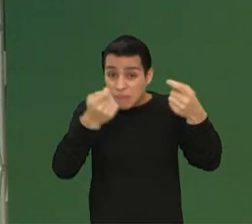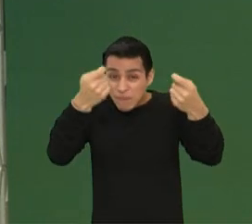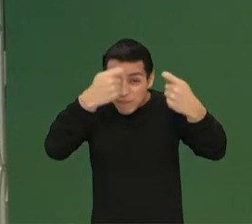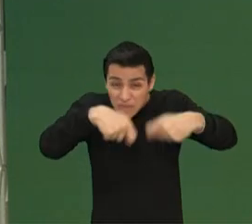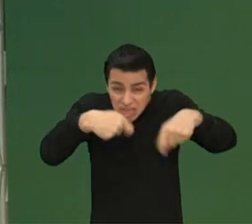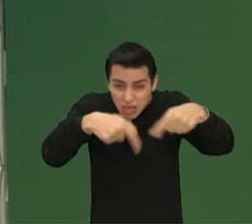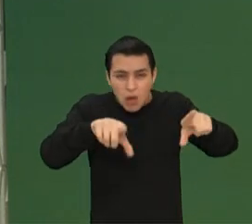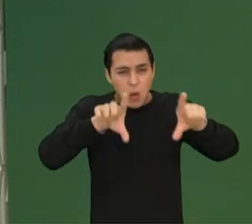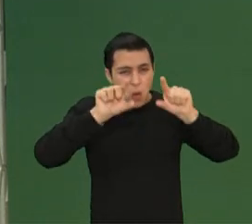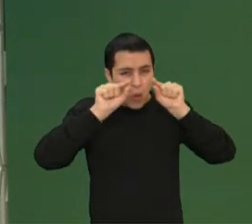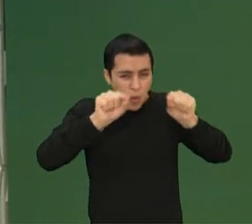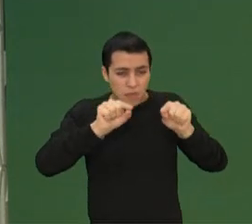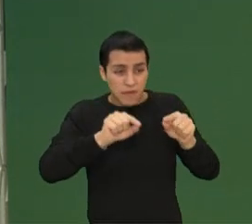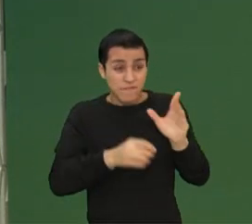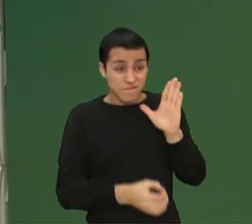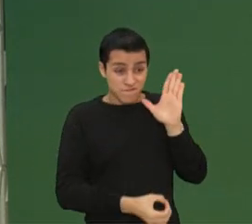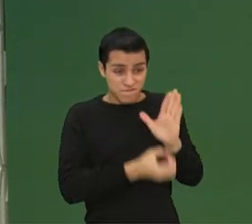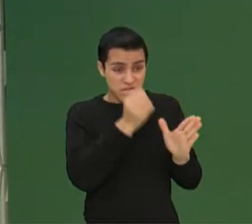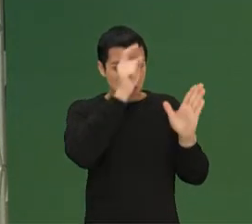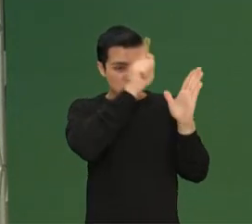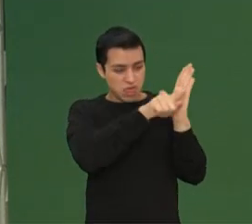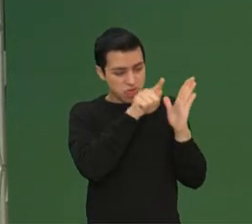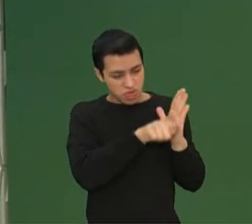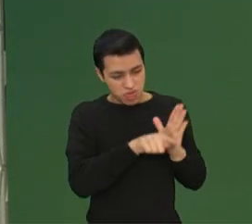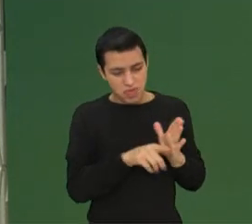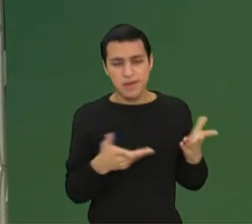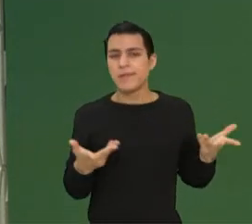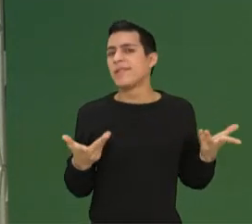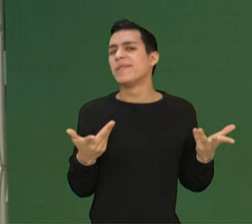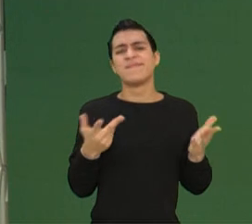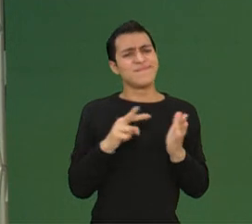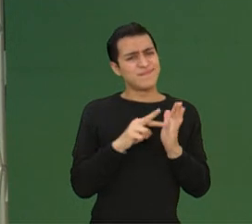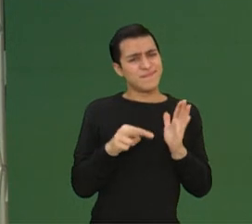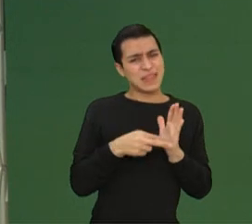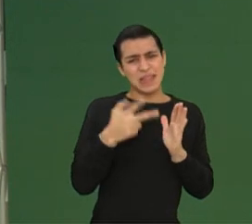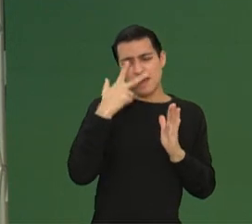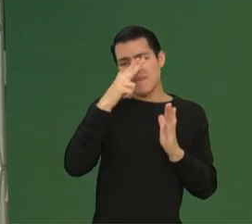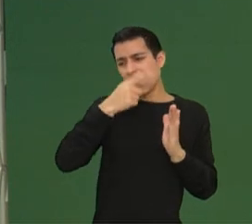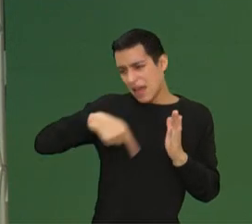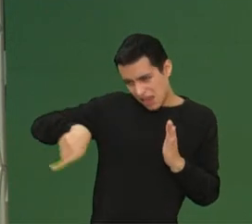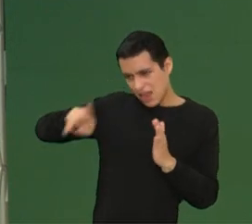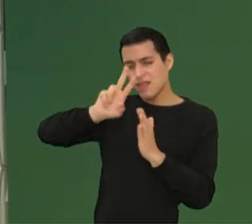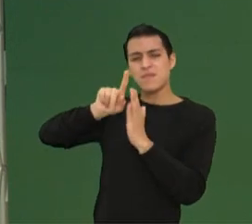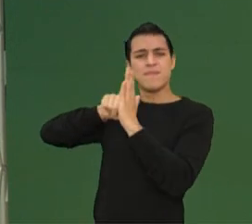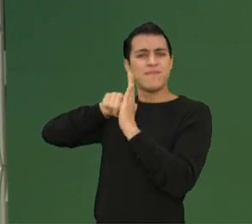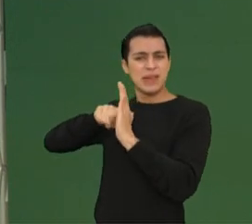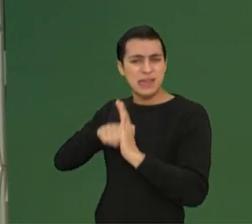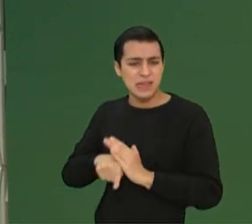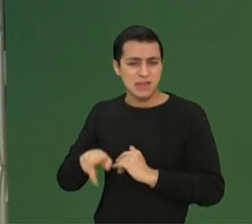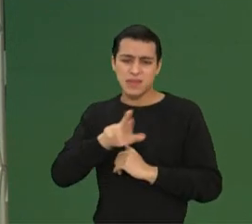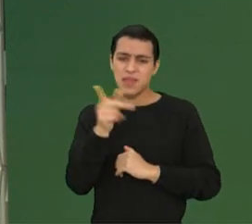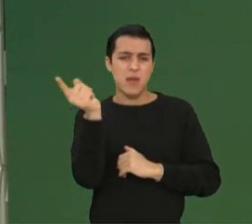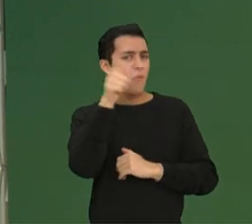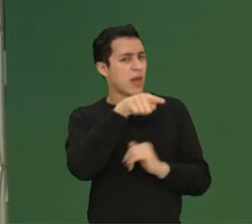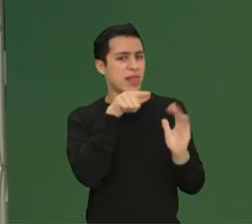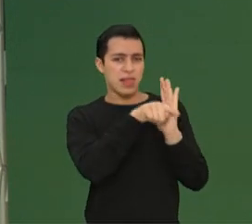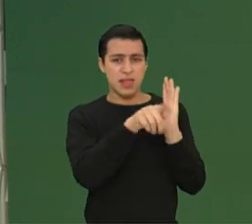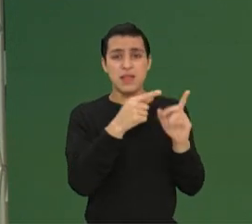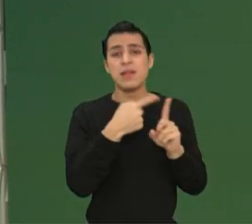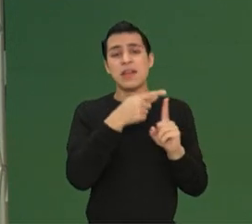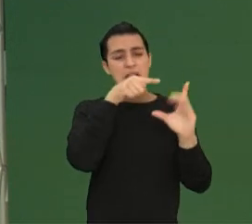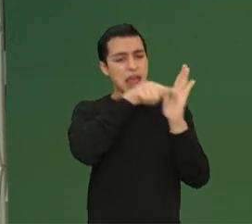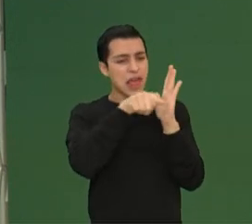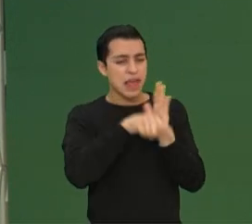de fazer várias perguntas, já se parte para uma pesquisa e não uma enquete, certo? Uma